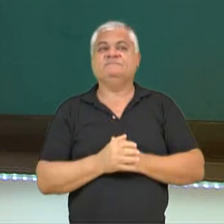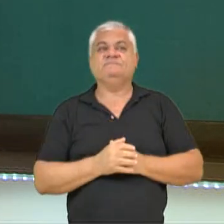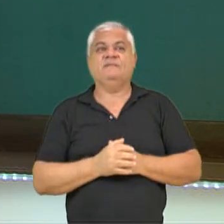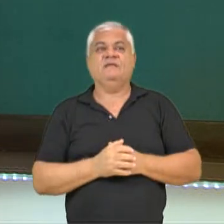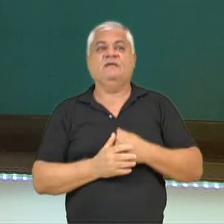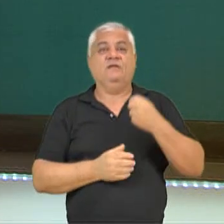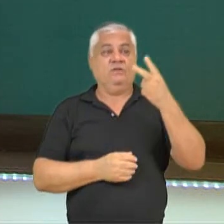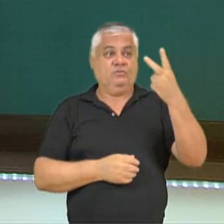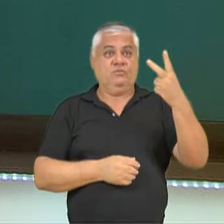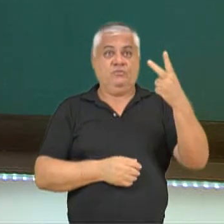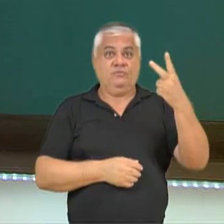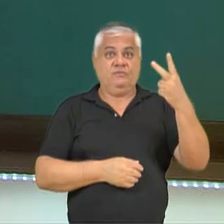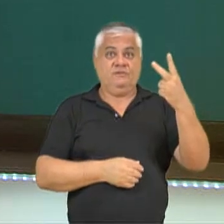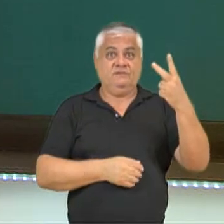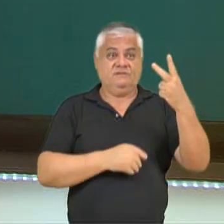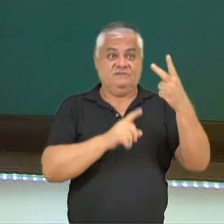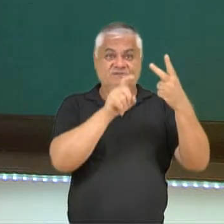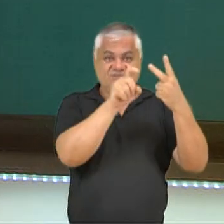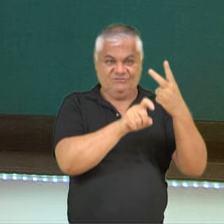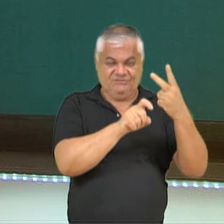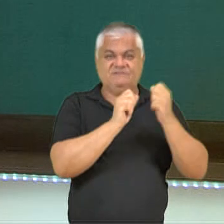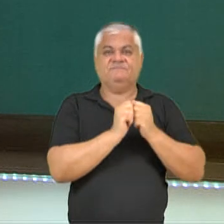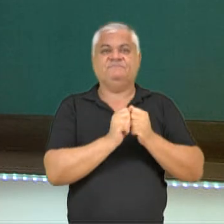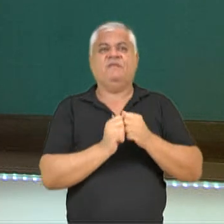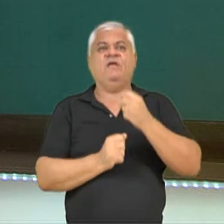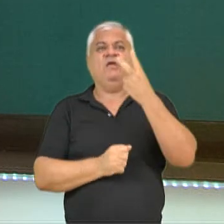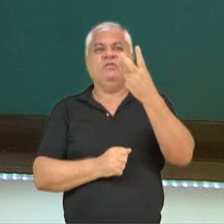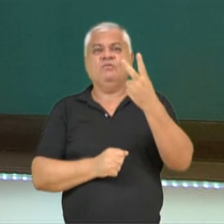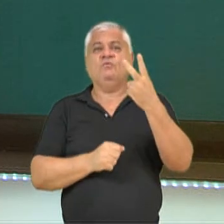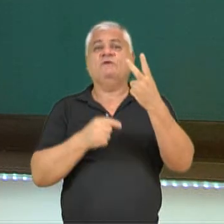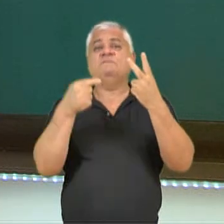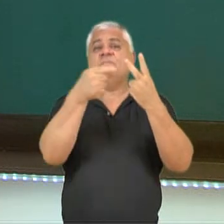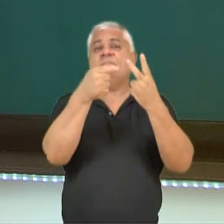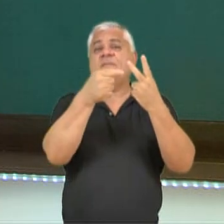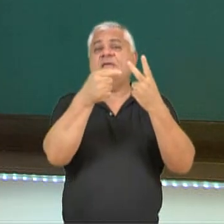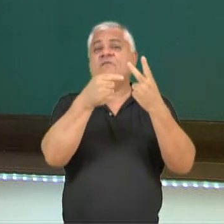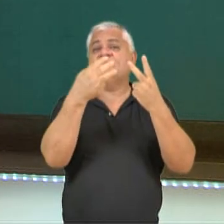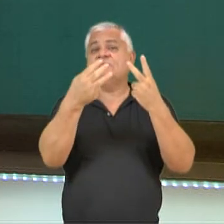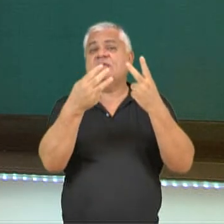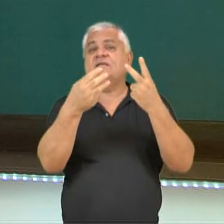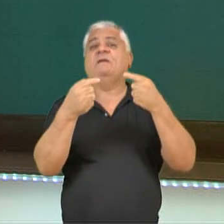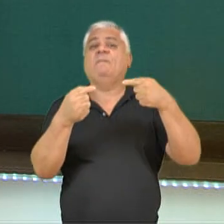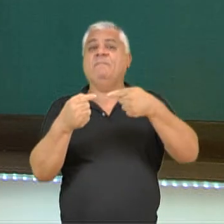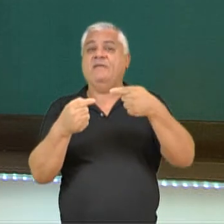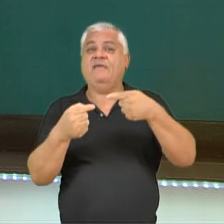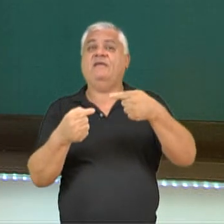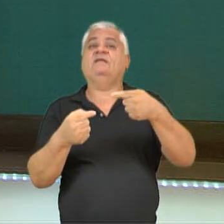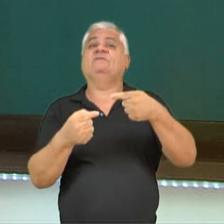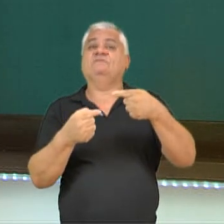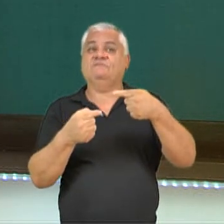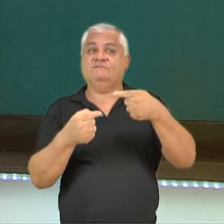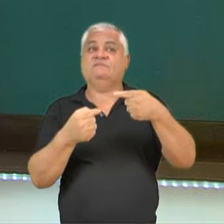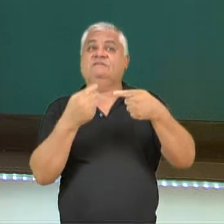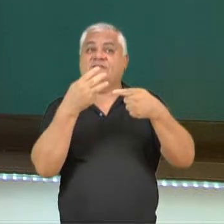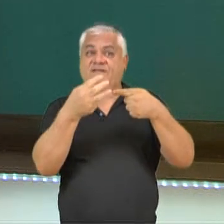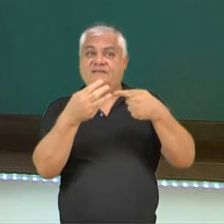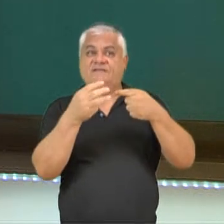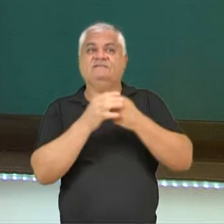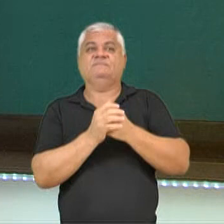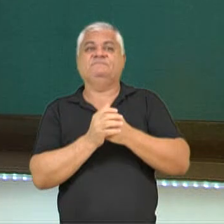vezes x, 2x. 2 vezes menos 3, menos 2 vezes 3.